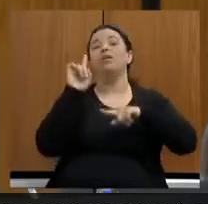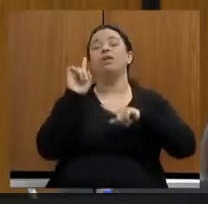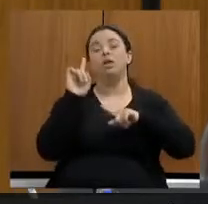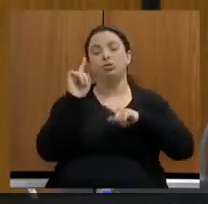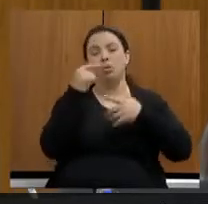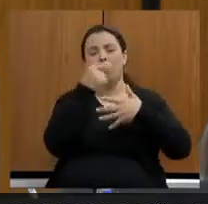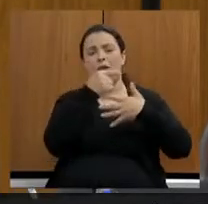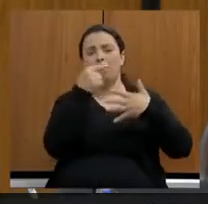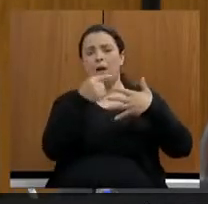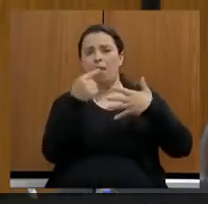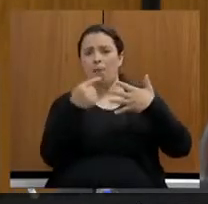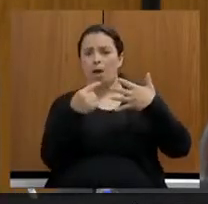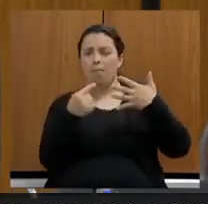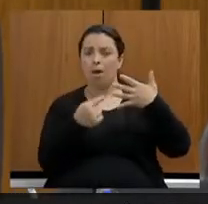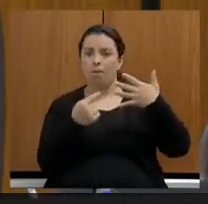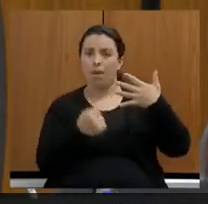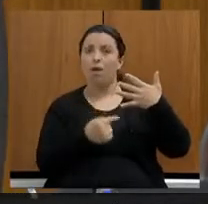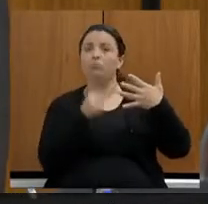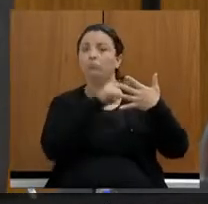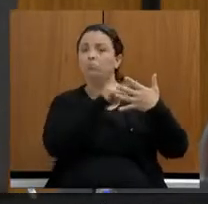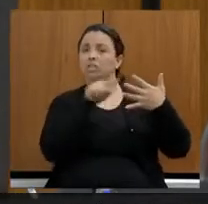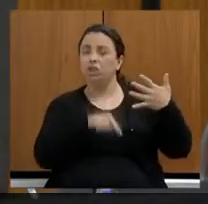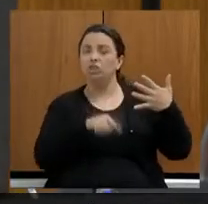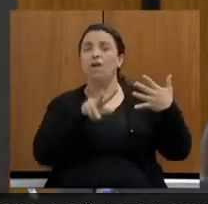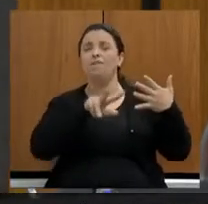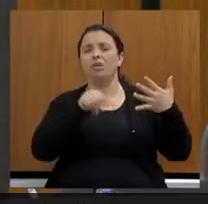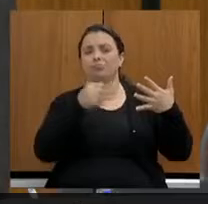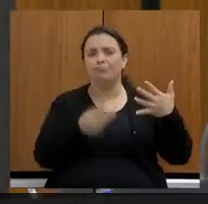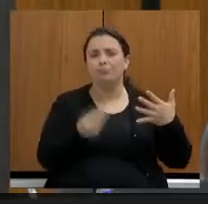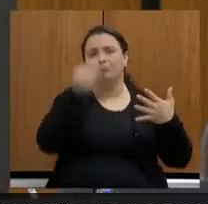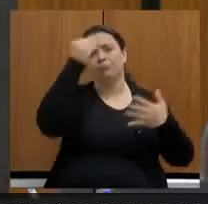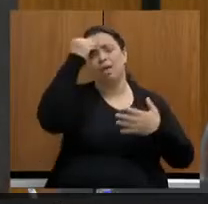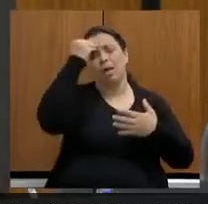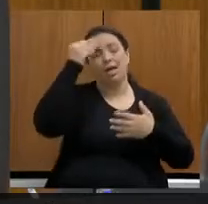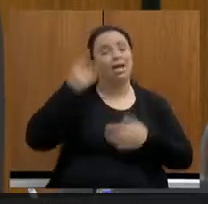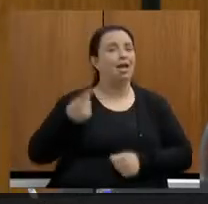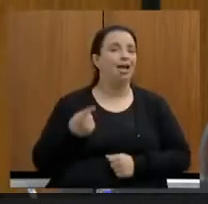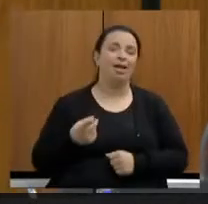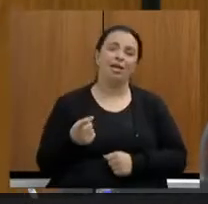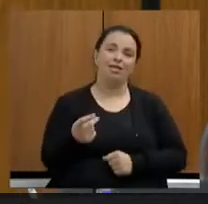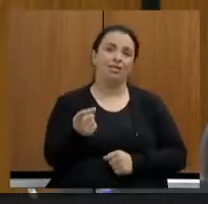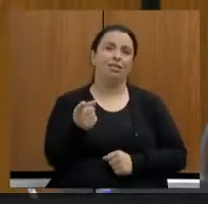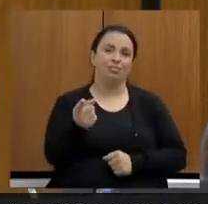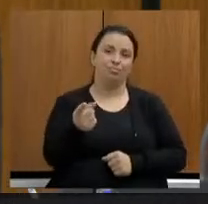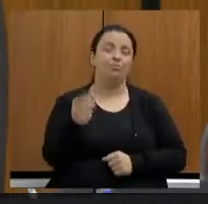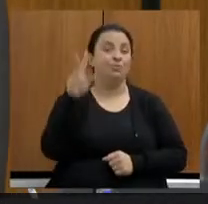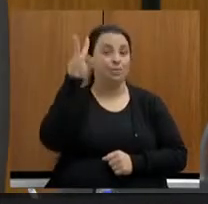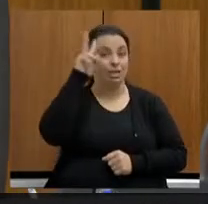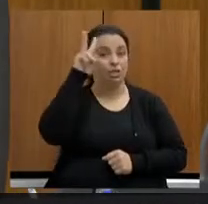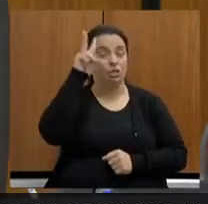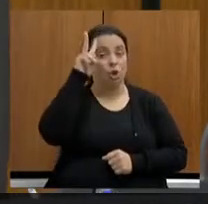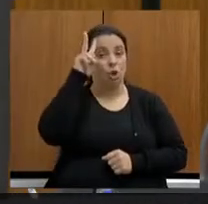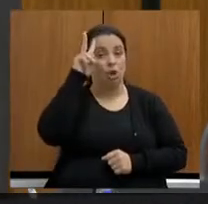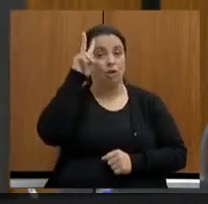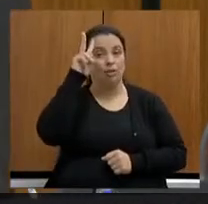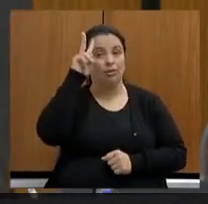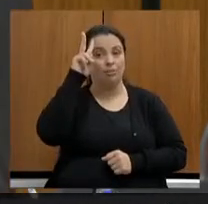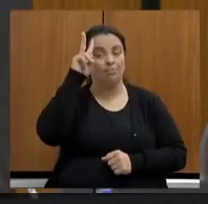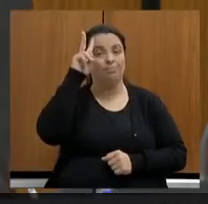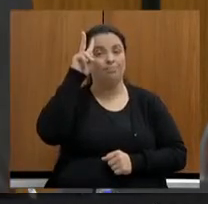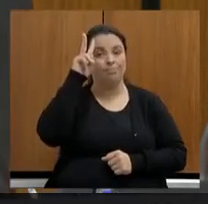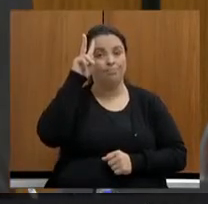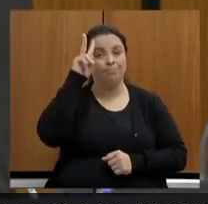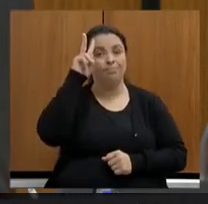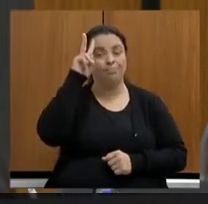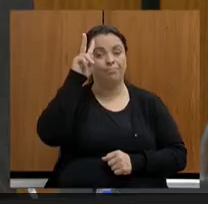nós conseguimos avançar isso aí vai ficar registrado para sempre na história da pandemia mas principalmente